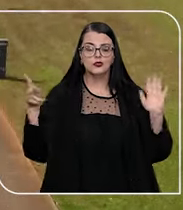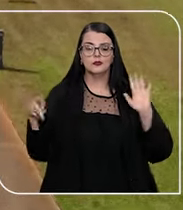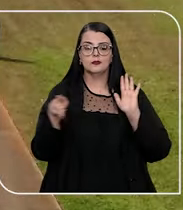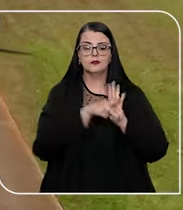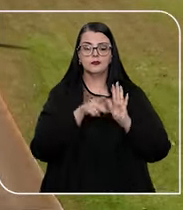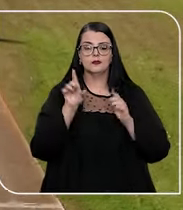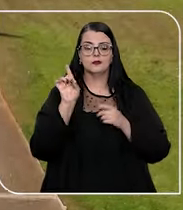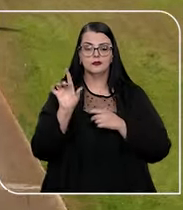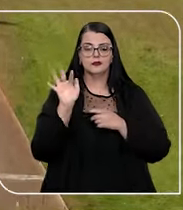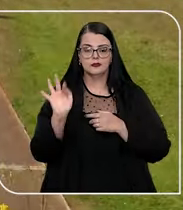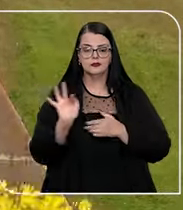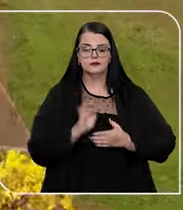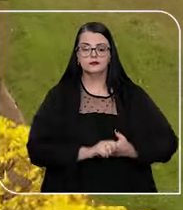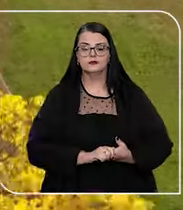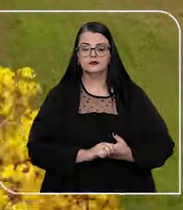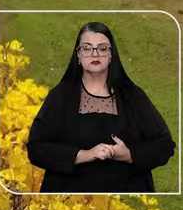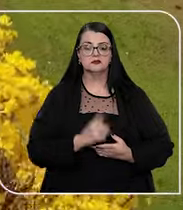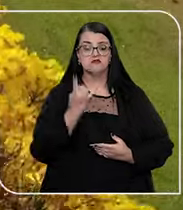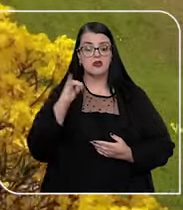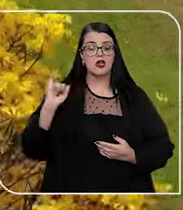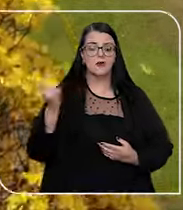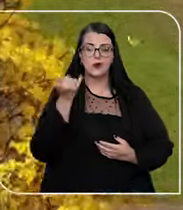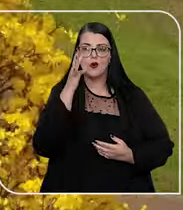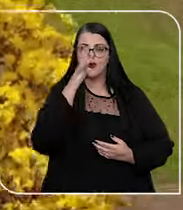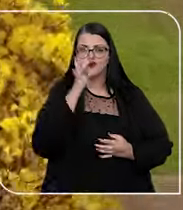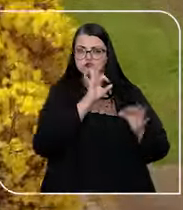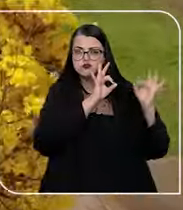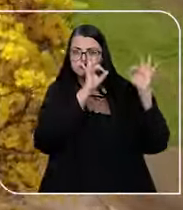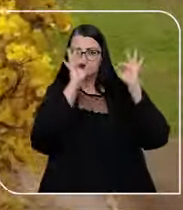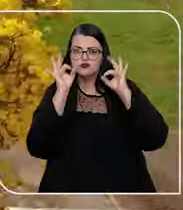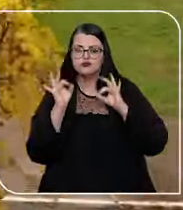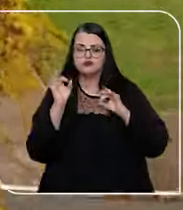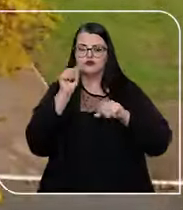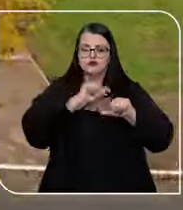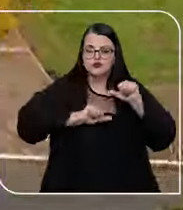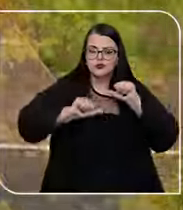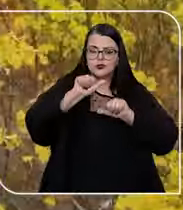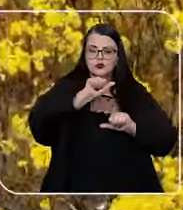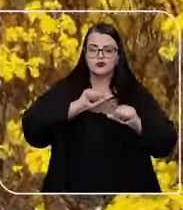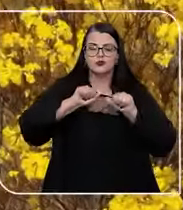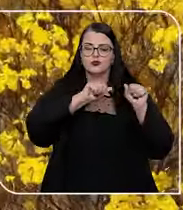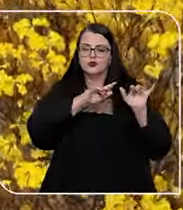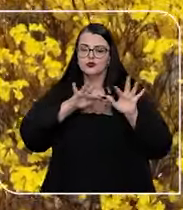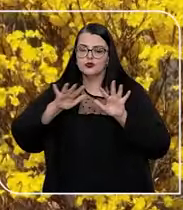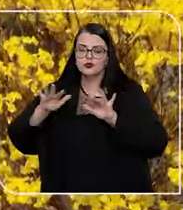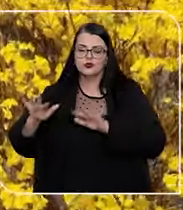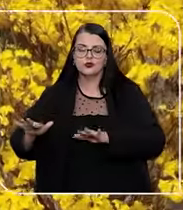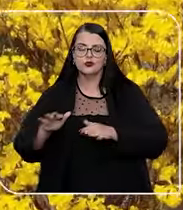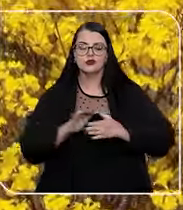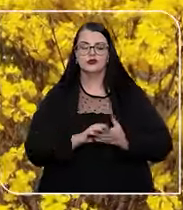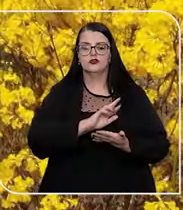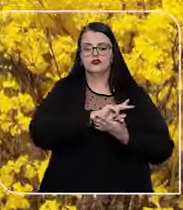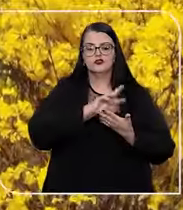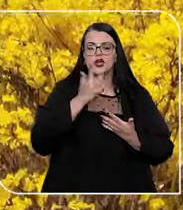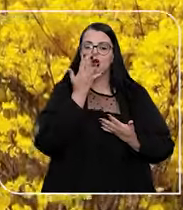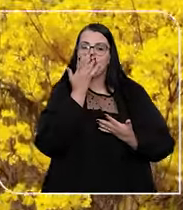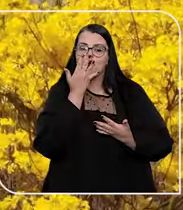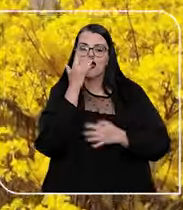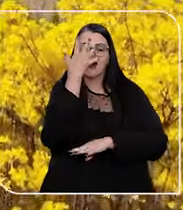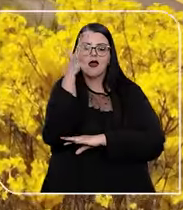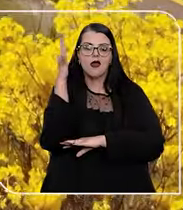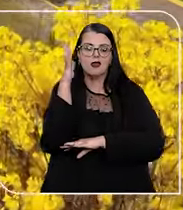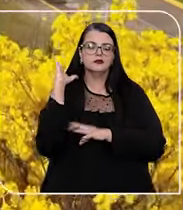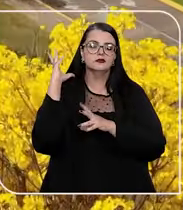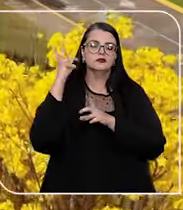da Capital Federal com a oportunidade única de assistir ao revezamento da floração das diferentes espécies